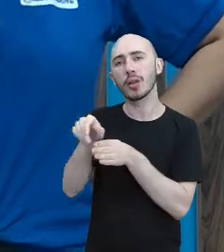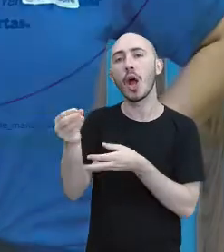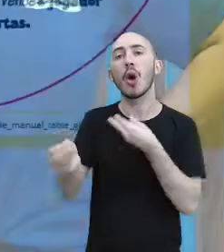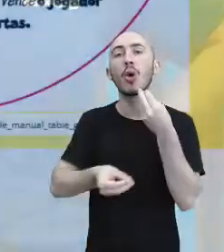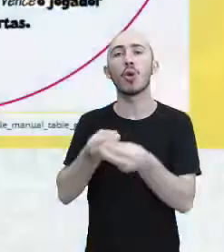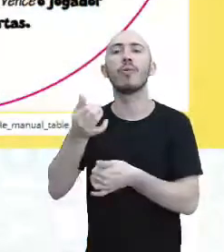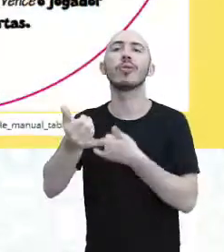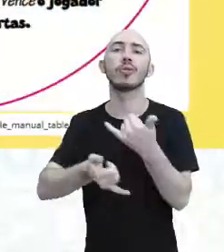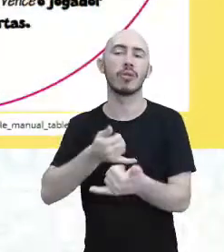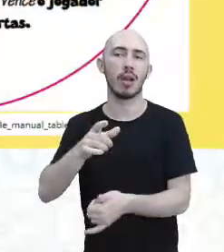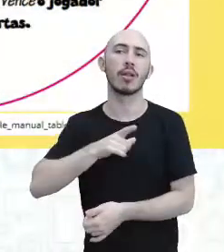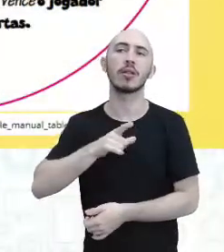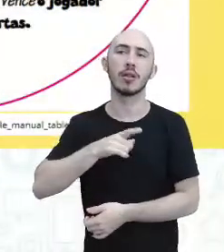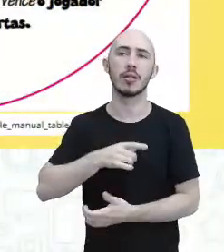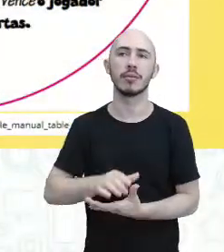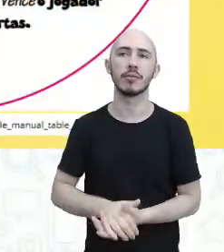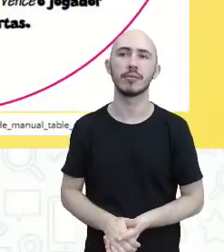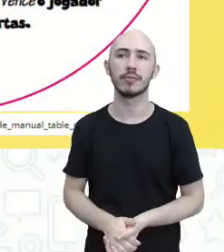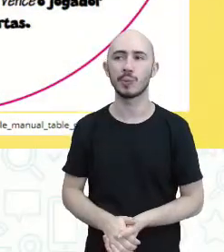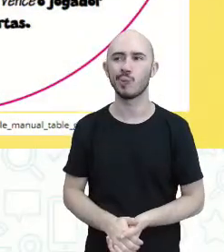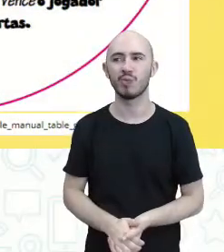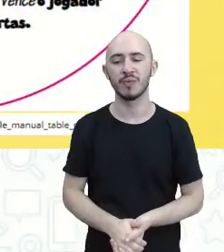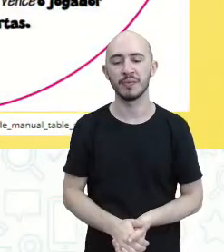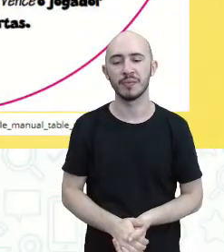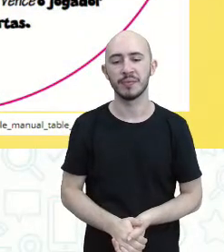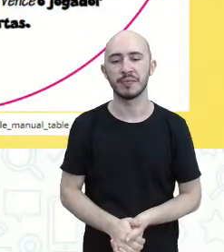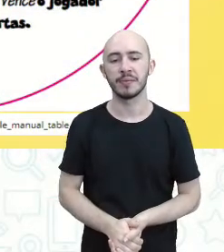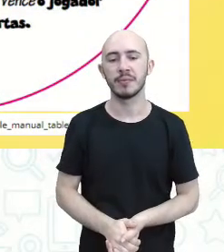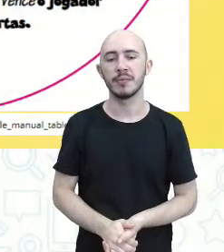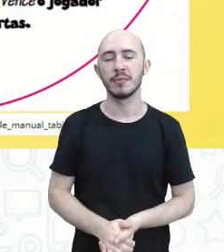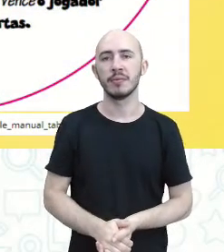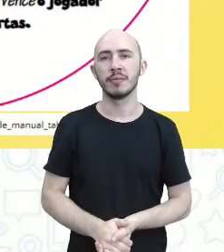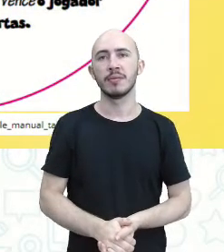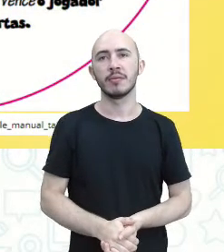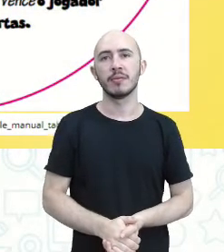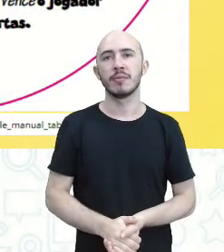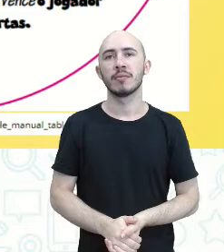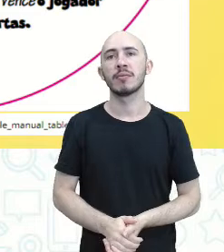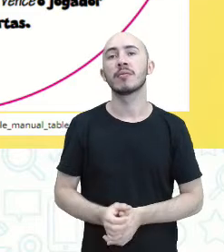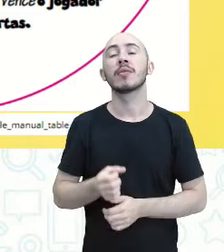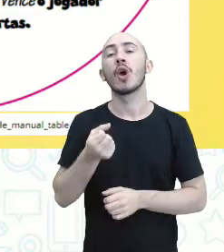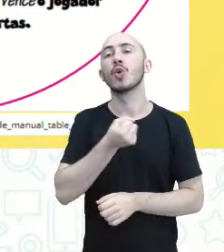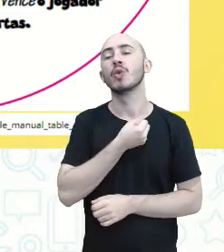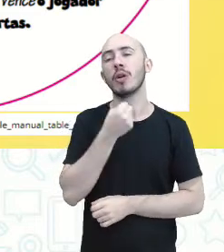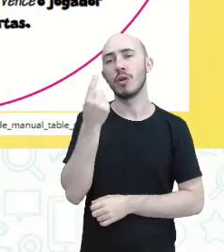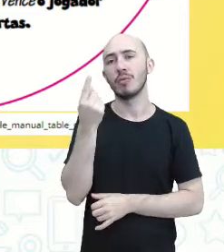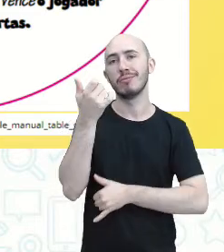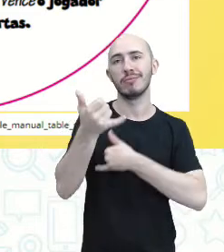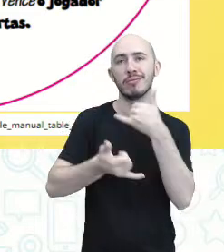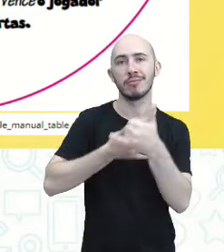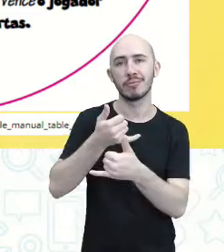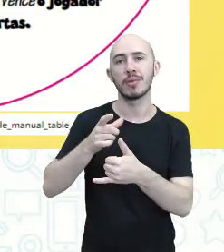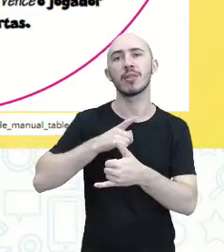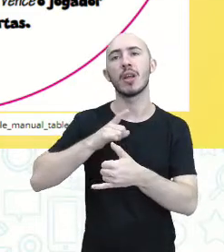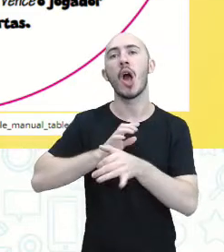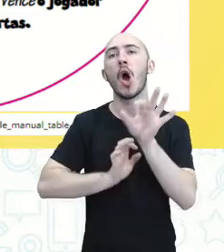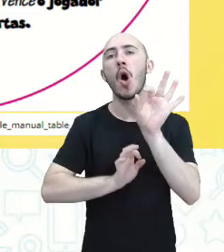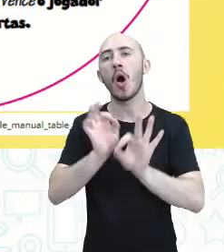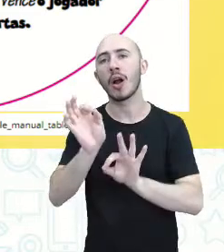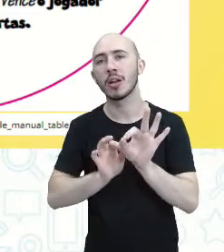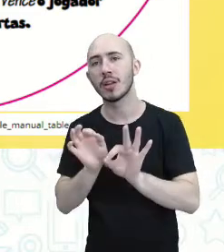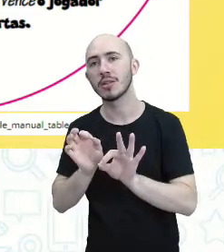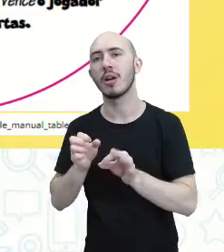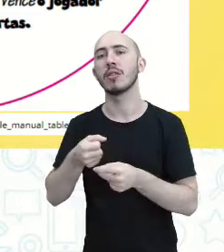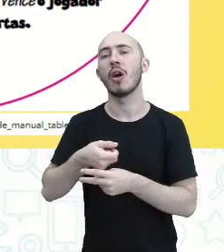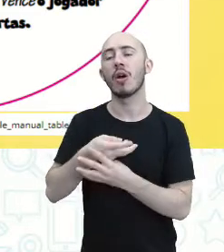como se joga. Ó, mini-jogo 1, a torre do caos. Então, eu tenho a preparação, e ele vai dizer, ó,